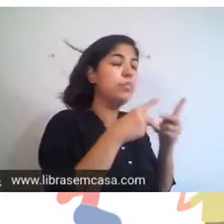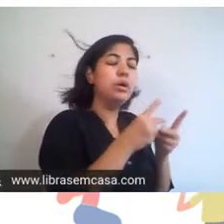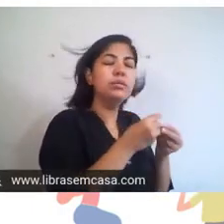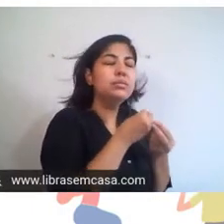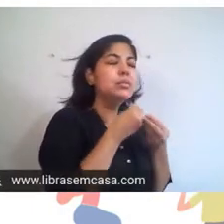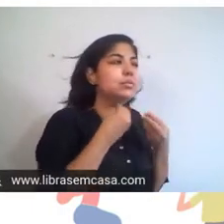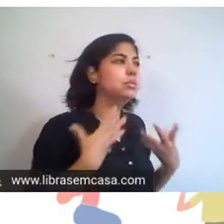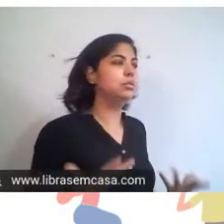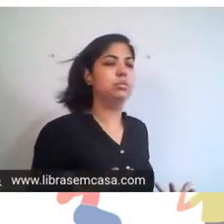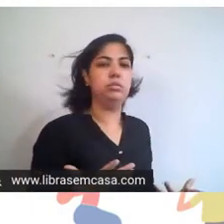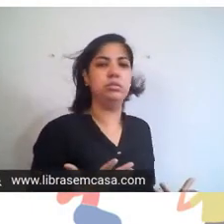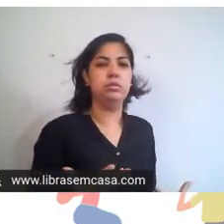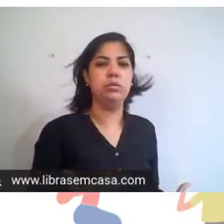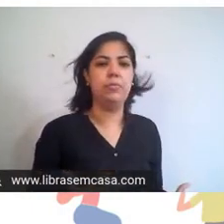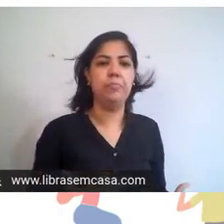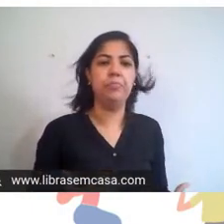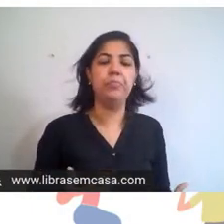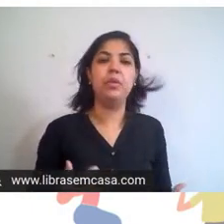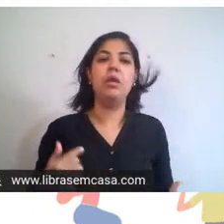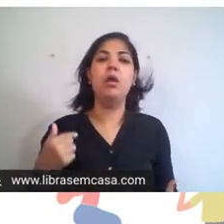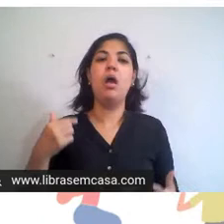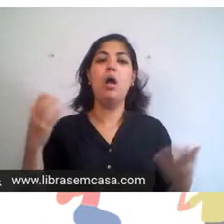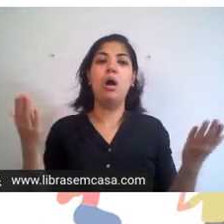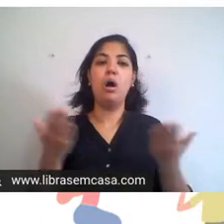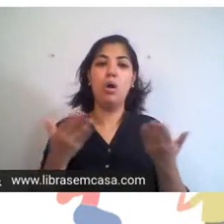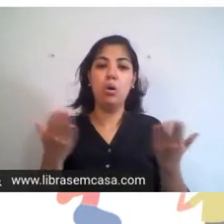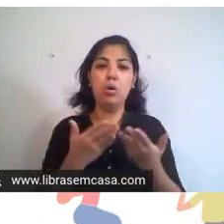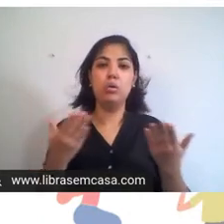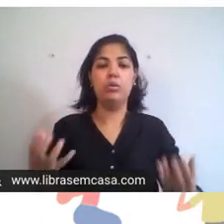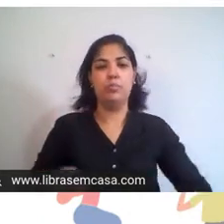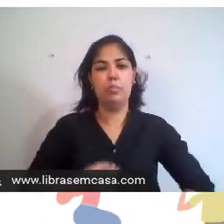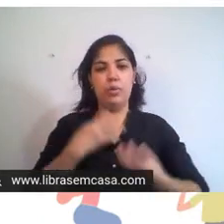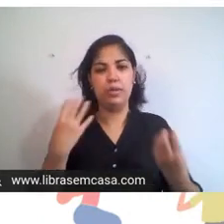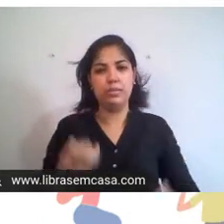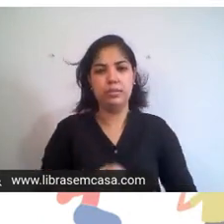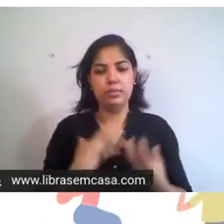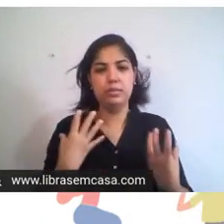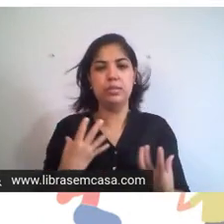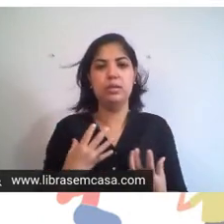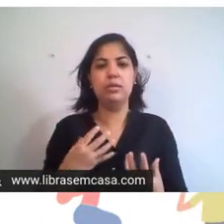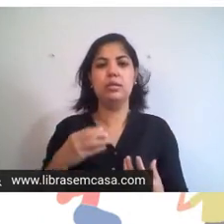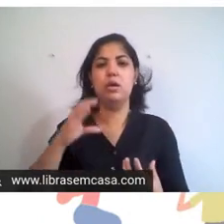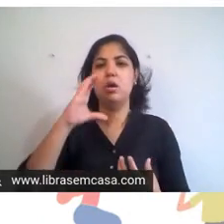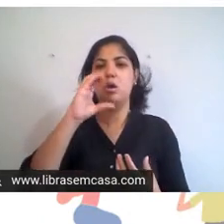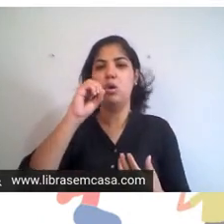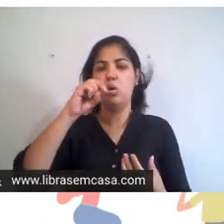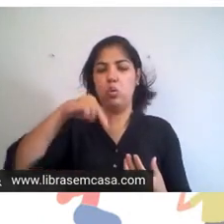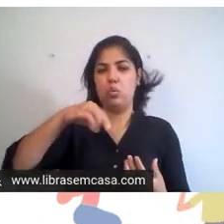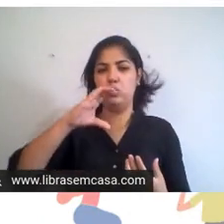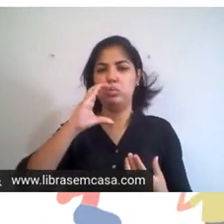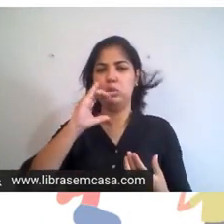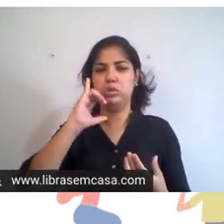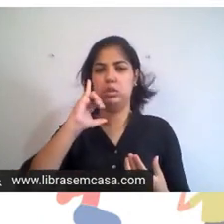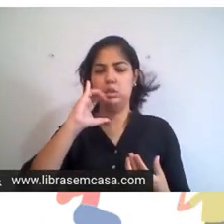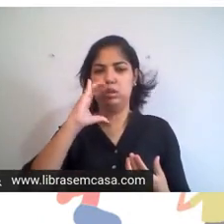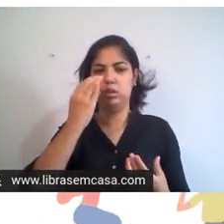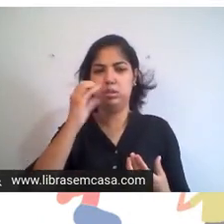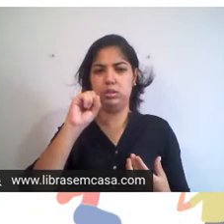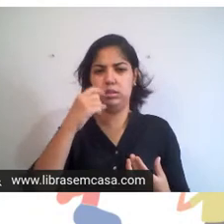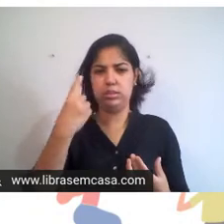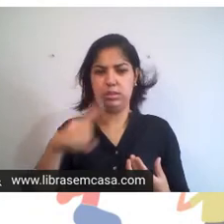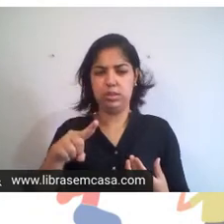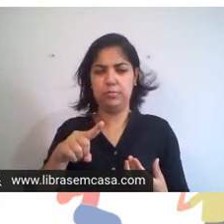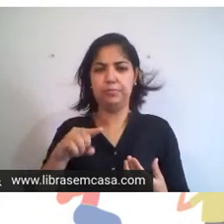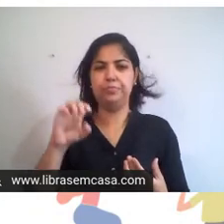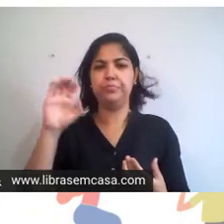trazendo uma pequena poesia de Conceição Evaristo, que se chama Vozes Mulheres. A